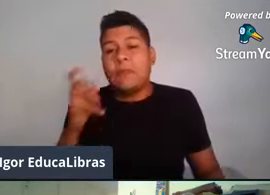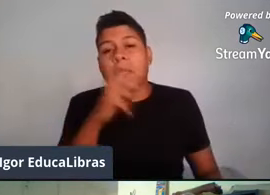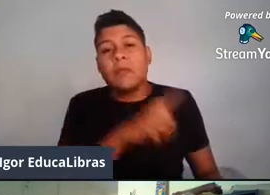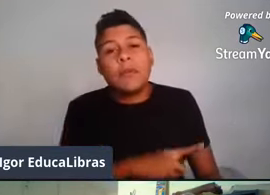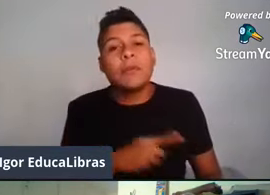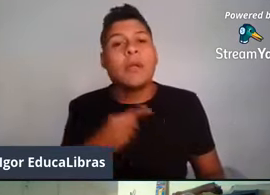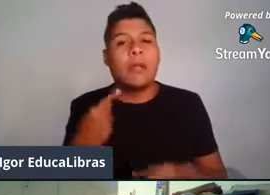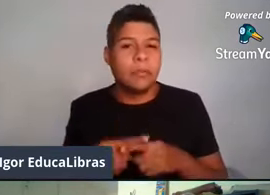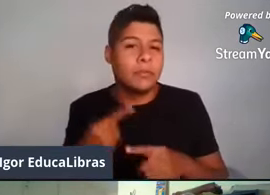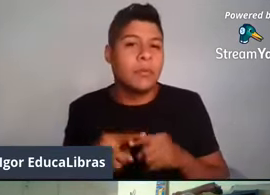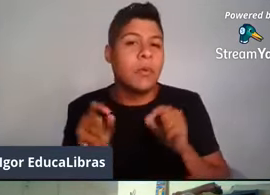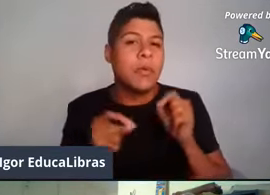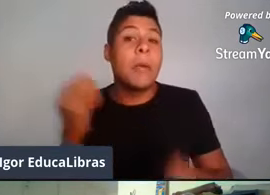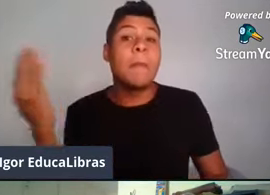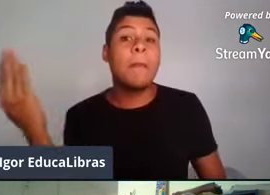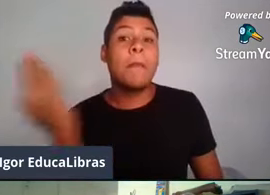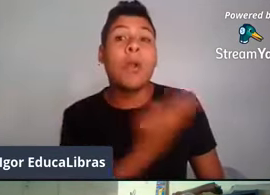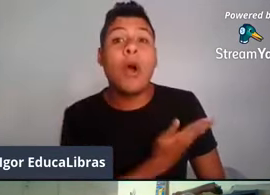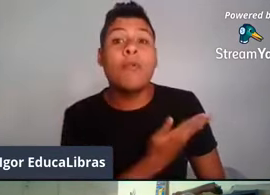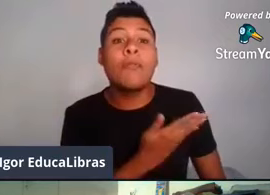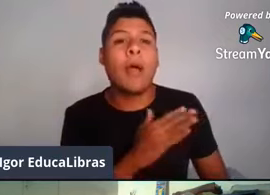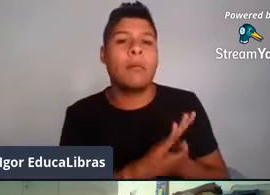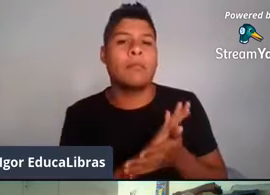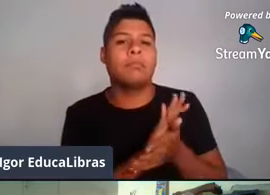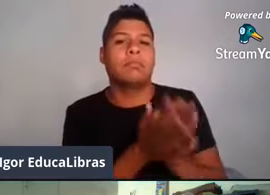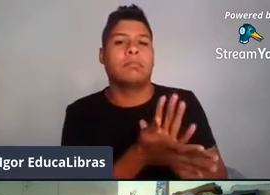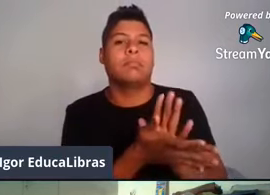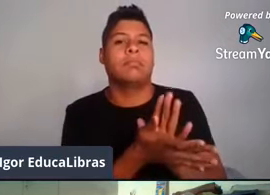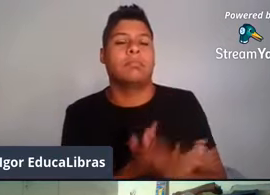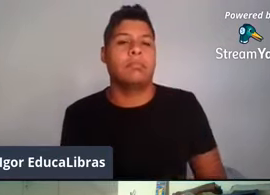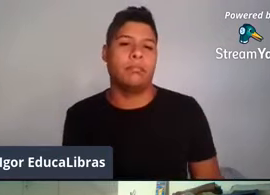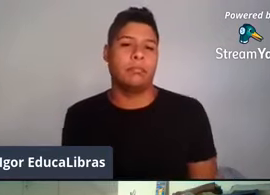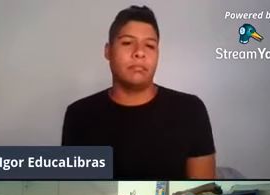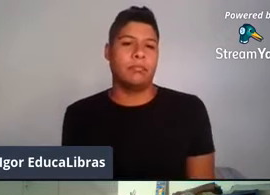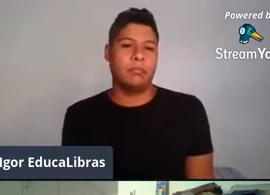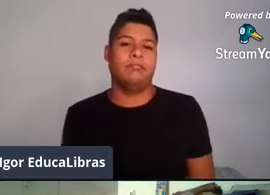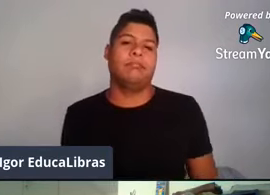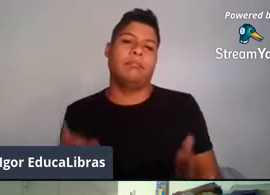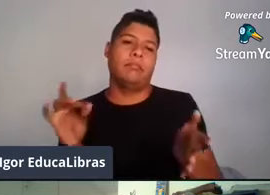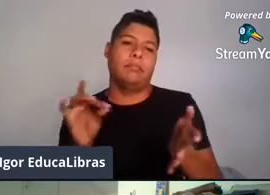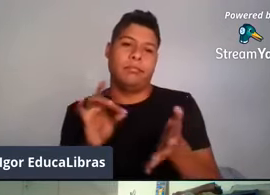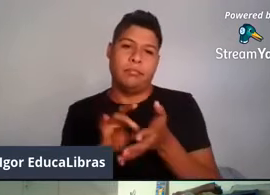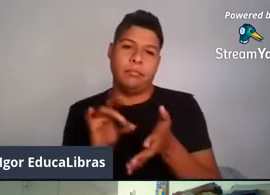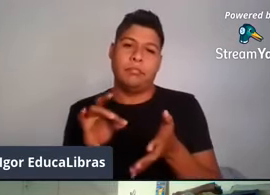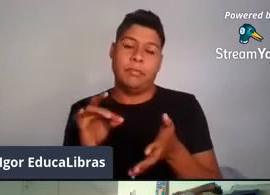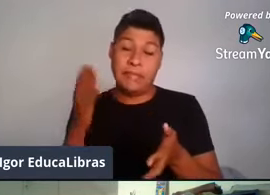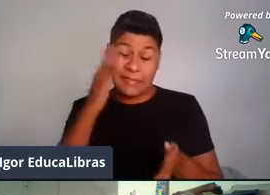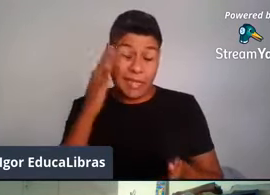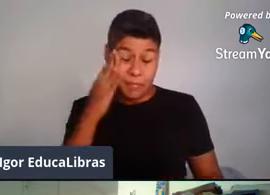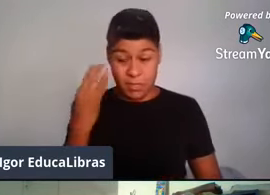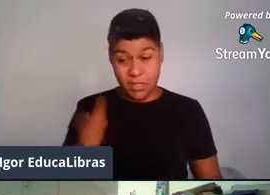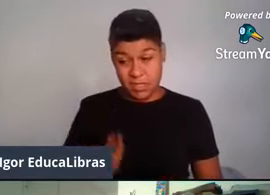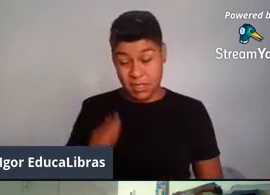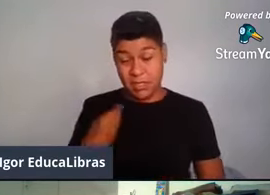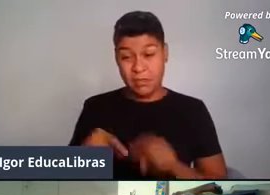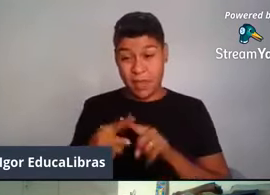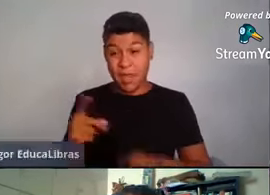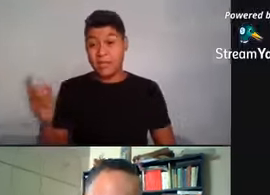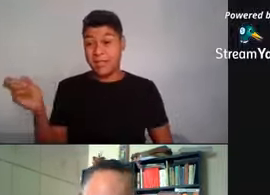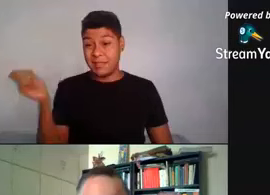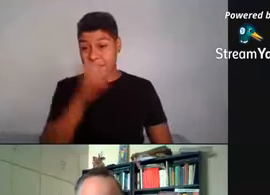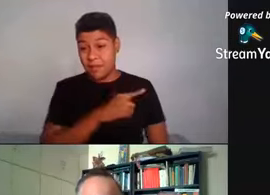justamente disso, de provar a discriminação. A gente sabe que existe, mas que é difícil de você provar,